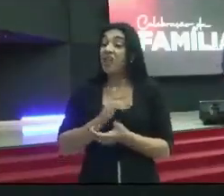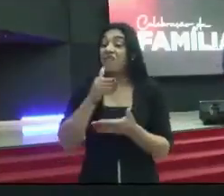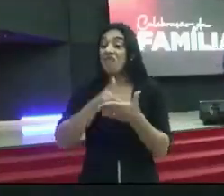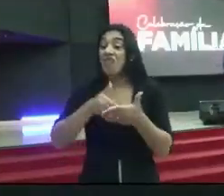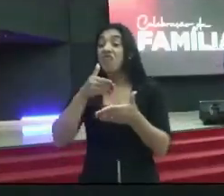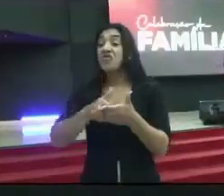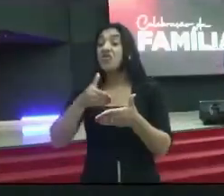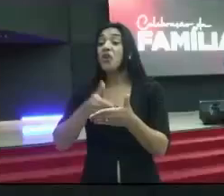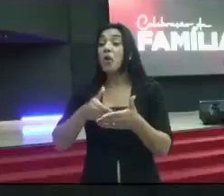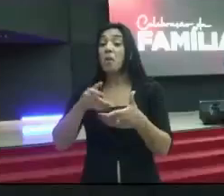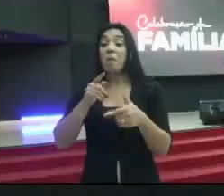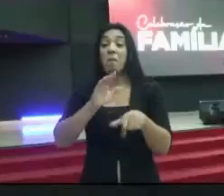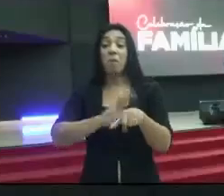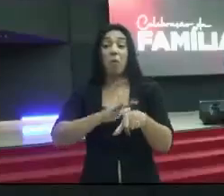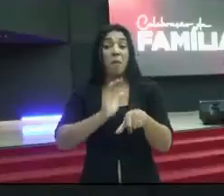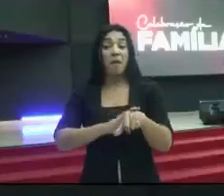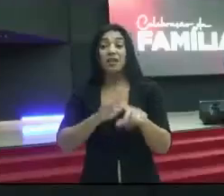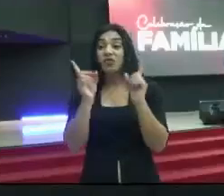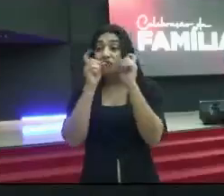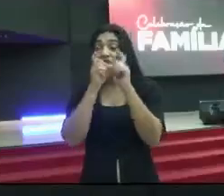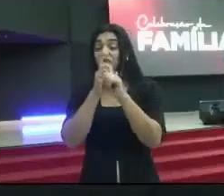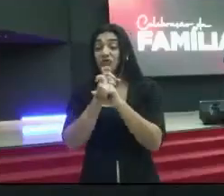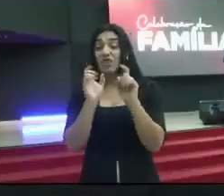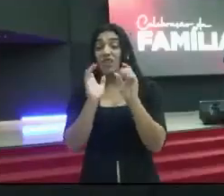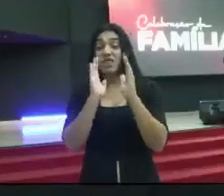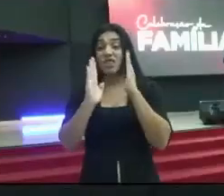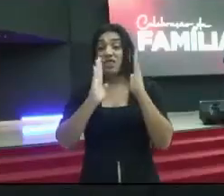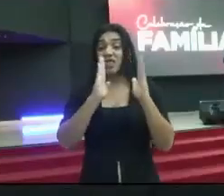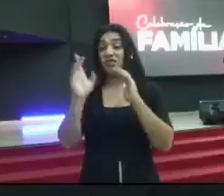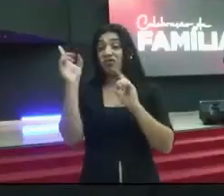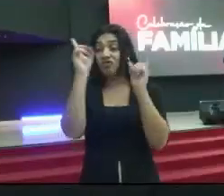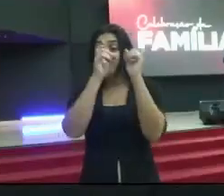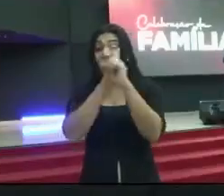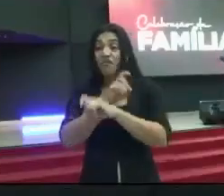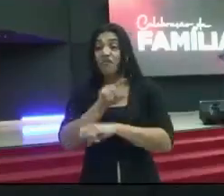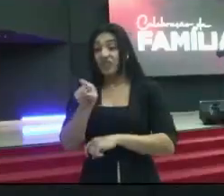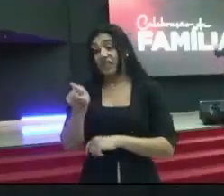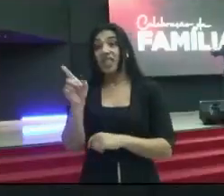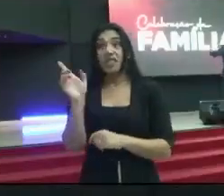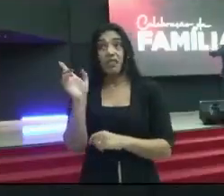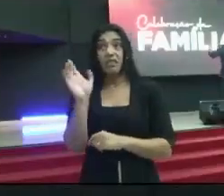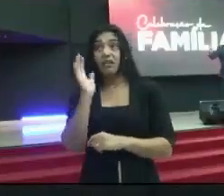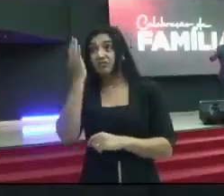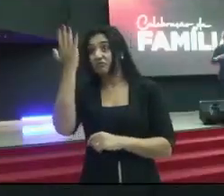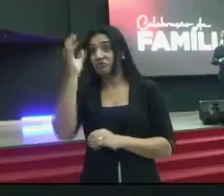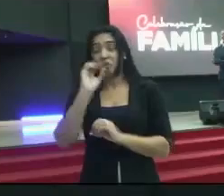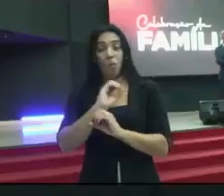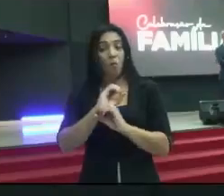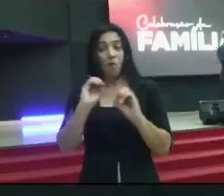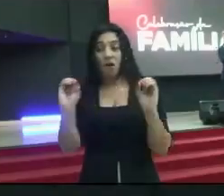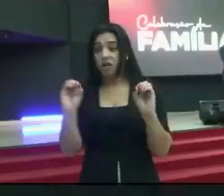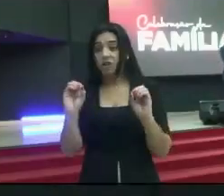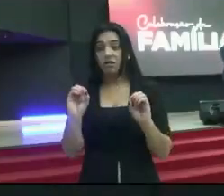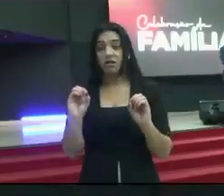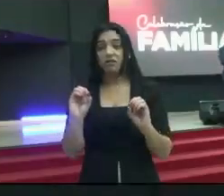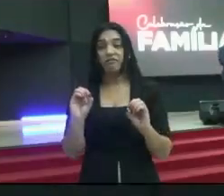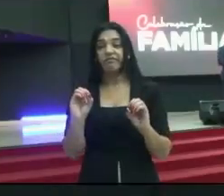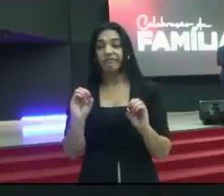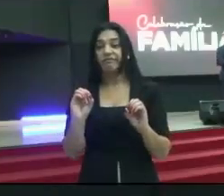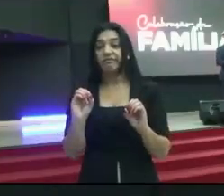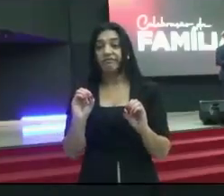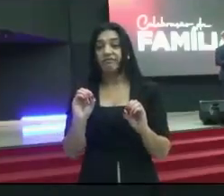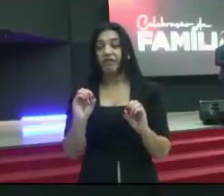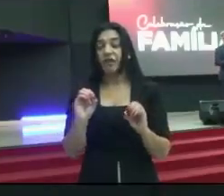por um momento difícil na sua vida que você não decidiu. Foi uma decisão do marido, foi uma decisão da